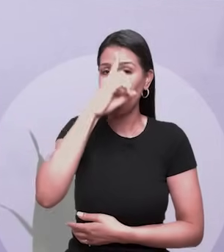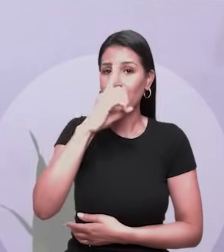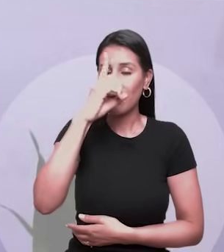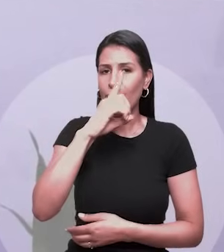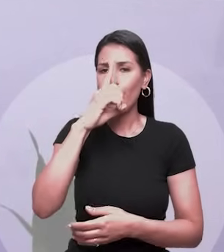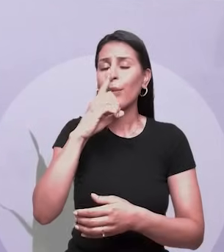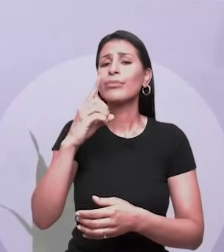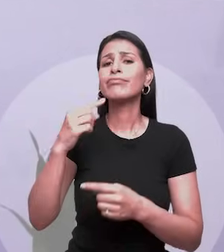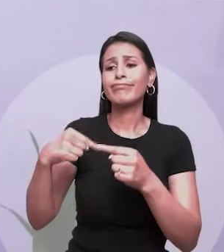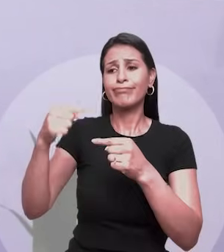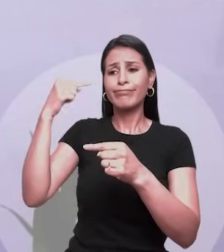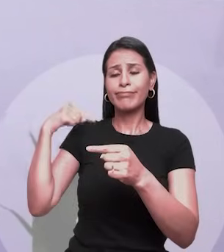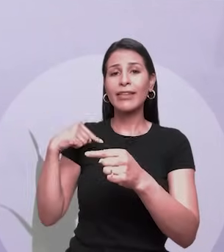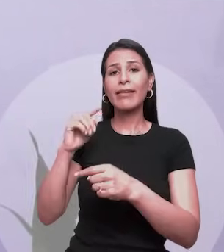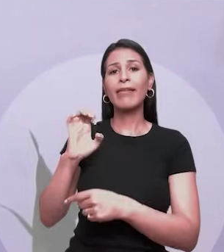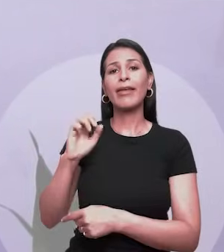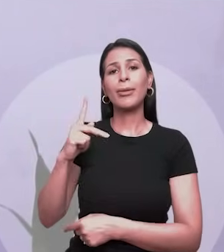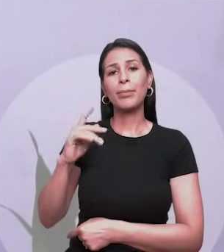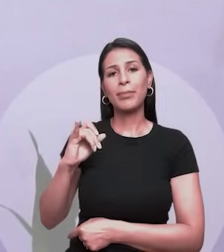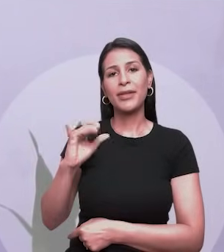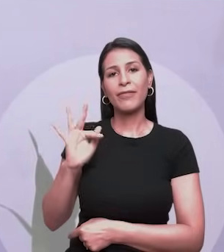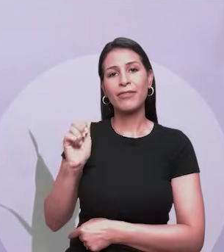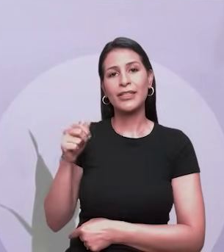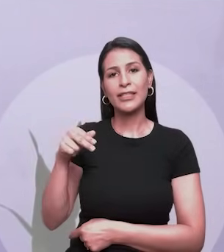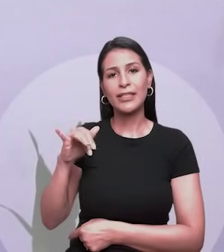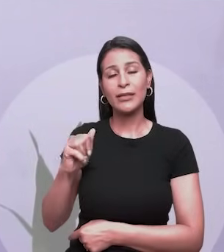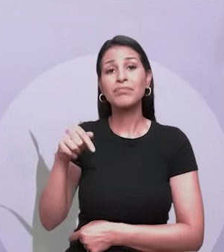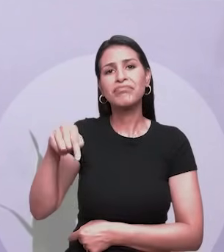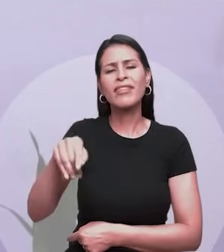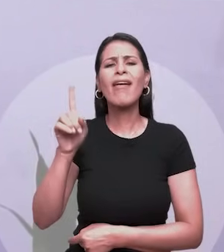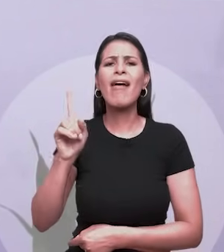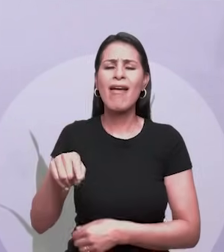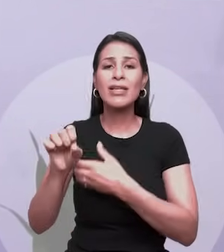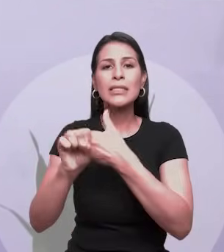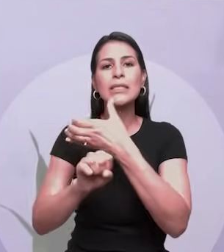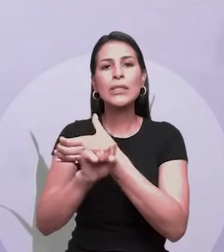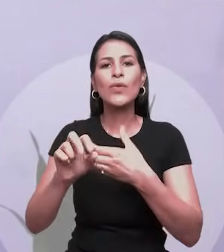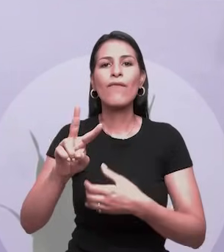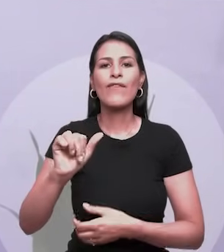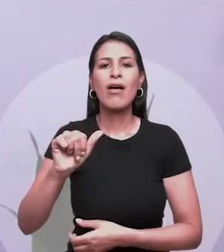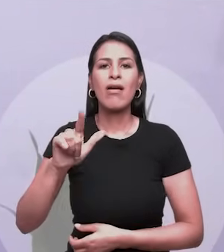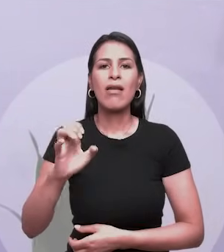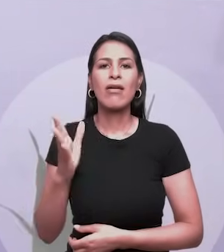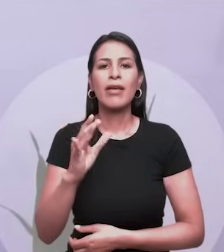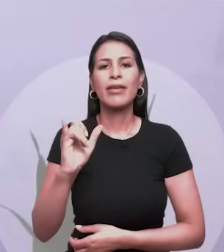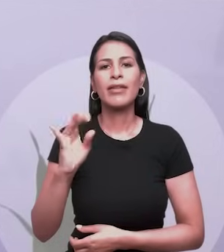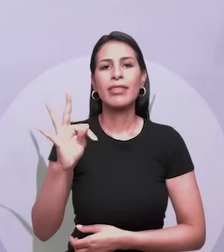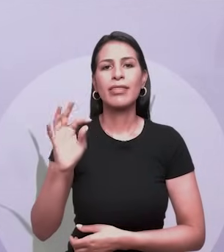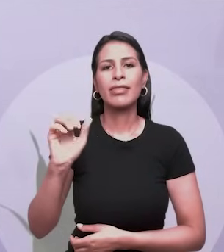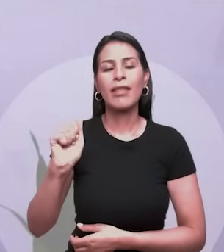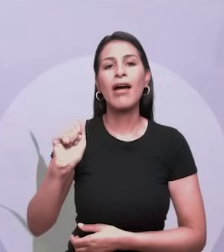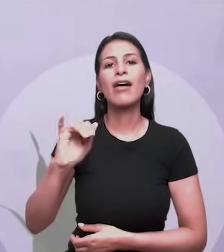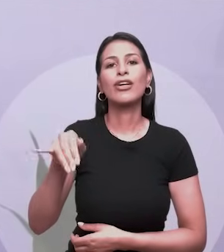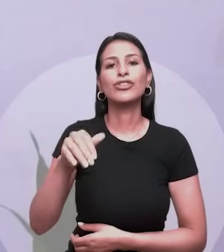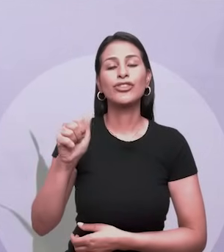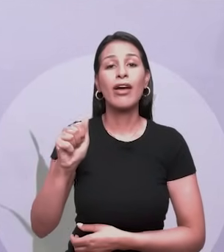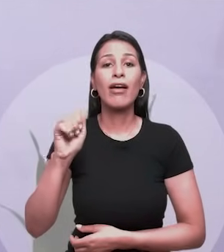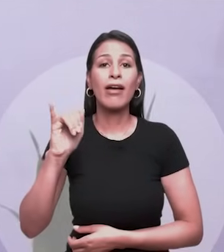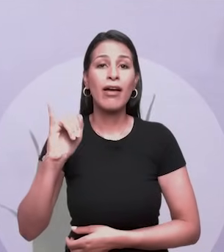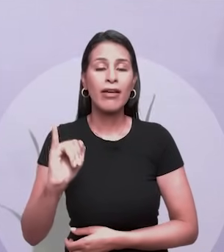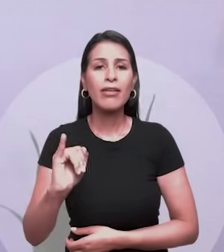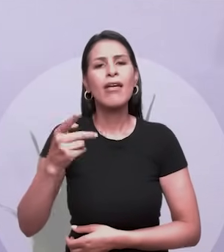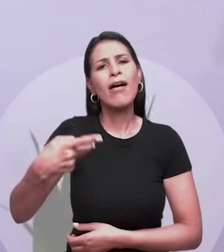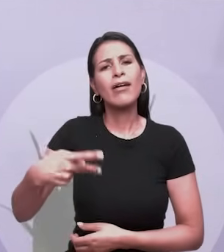Epifania. Este culto é do Sino do Vale do Itajaí e é transmitido da comunidade de Mulde Alta